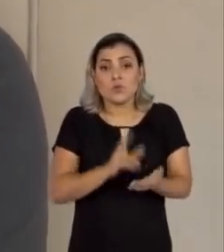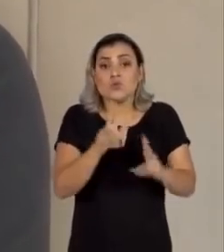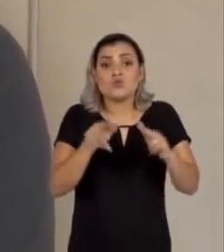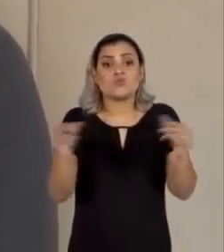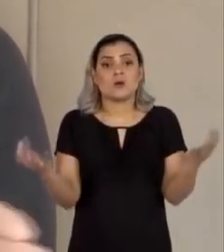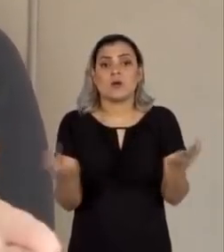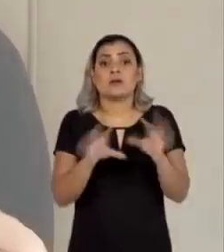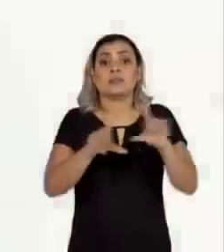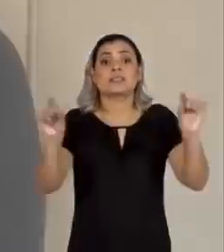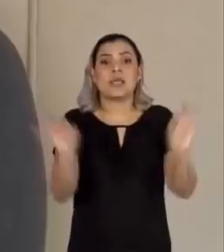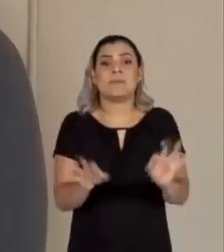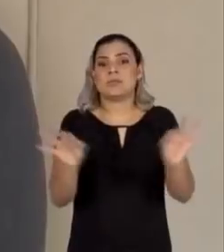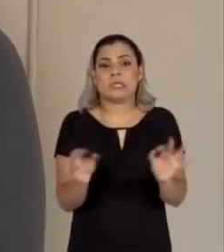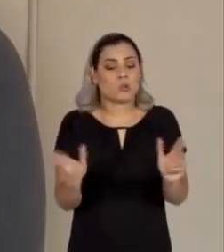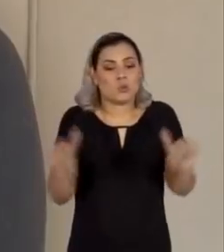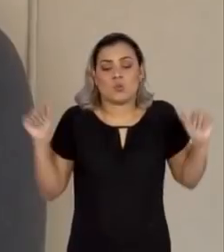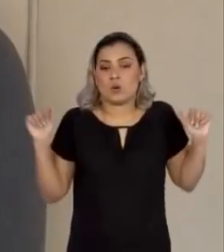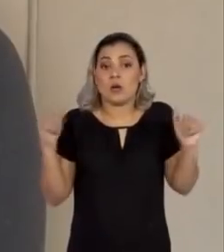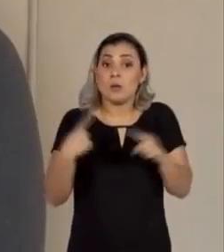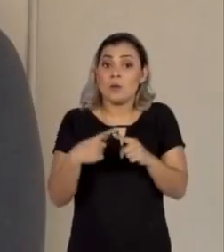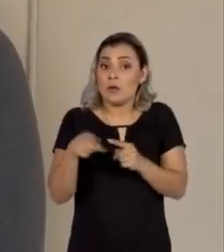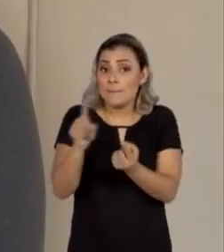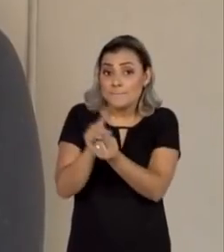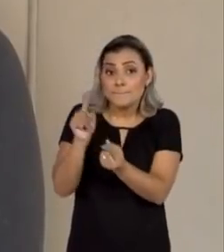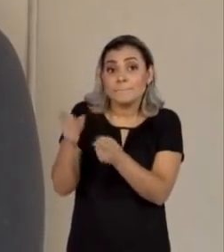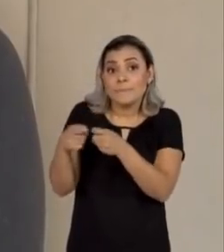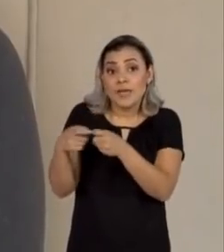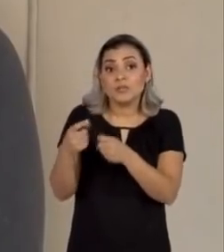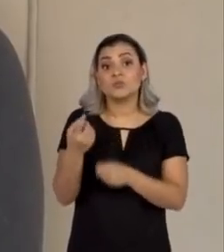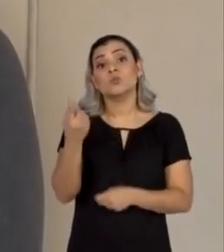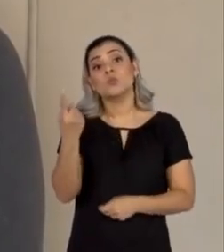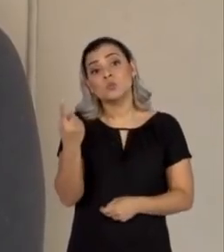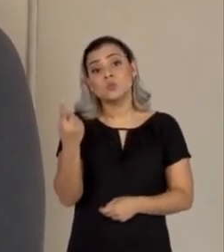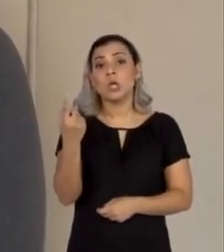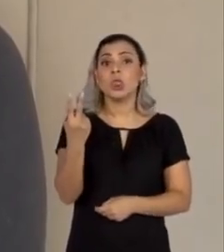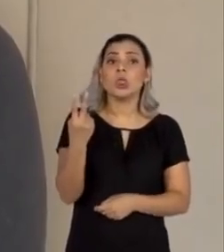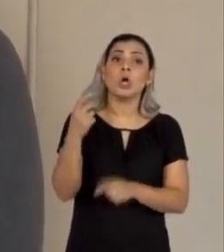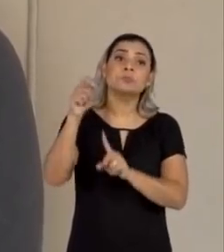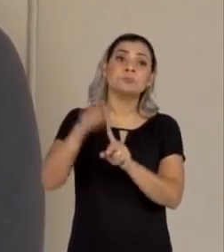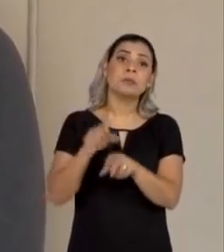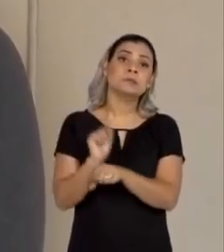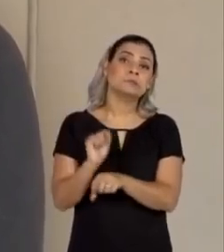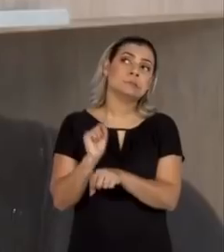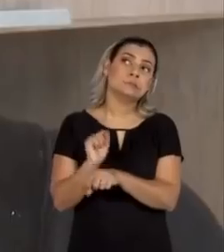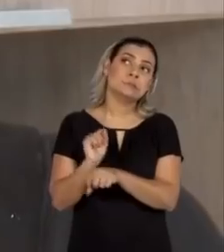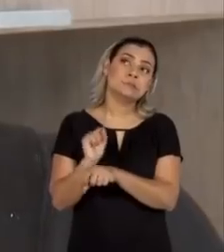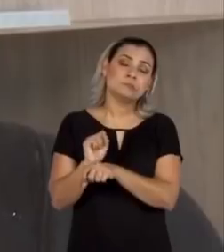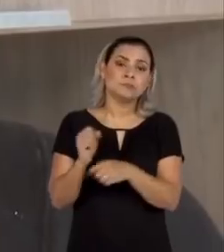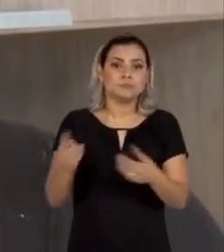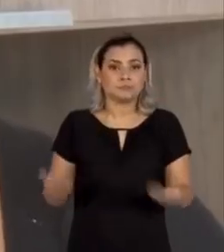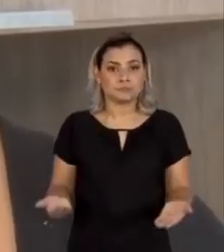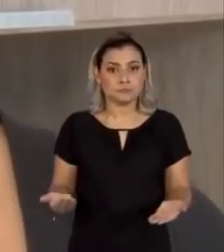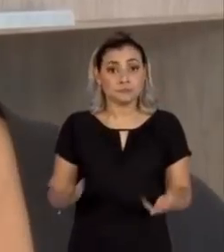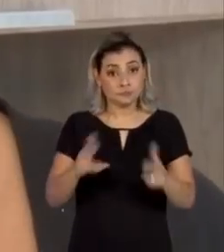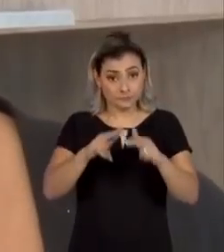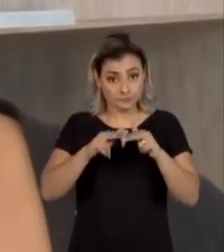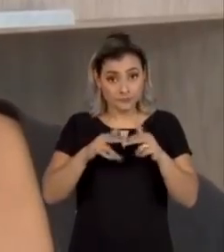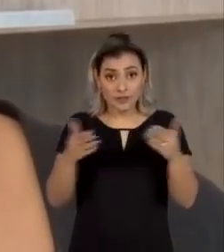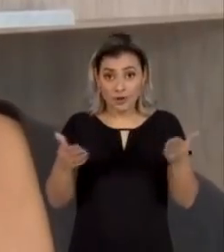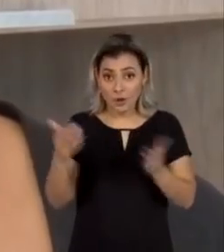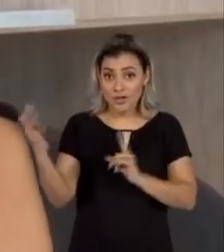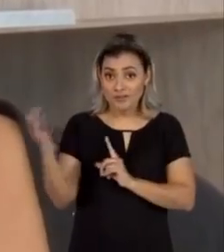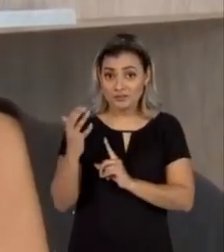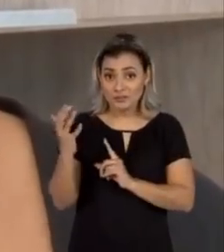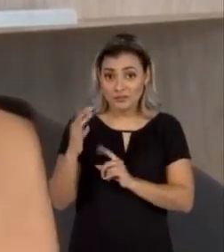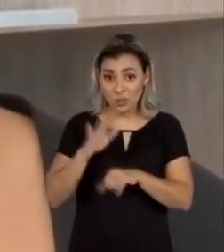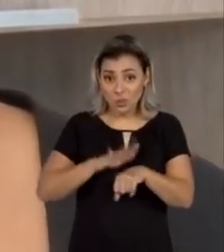nossos remédios completos. Para passar no médico é coisa de 1 a 2 meses esperando a consulta. Por causa disso, as